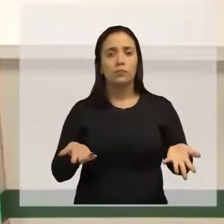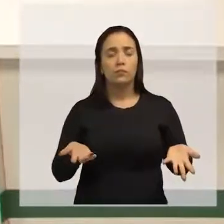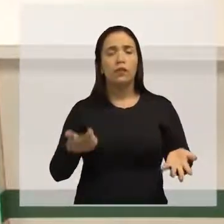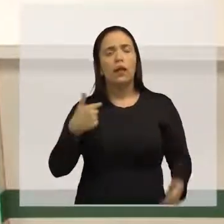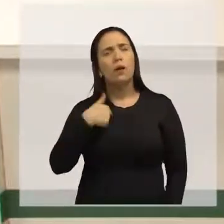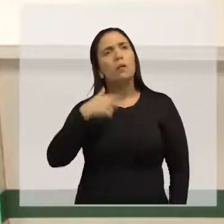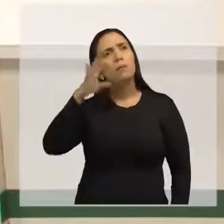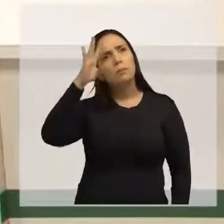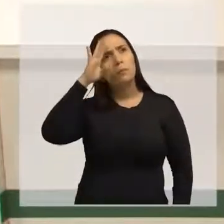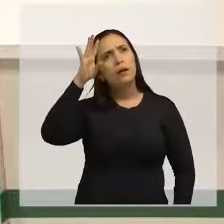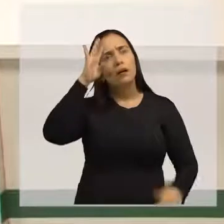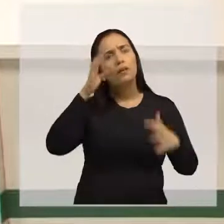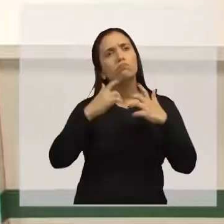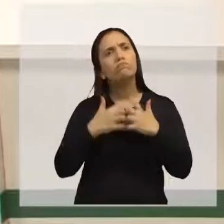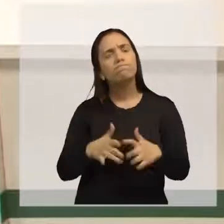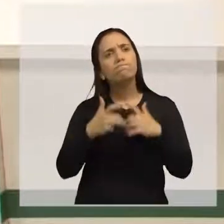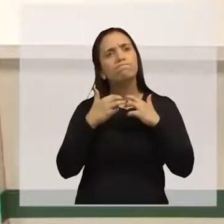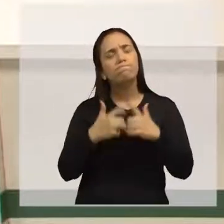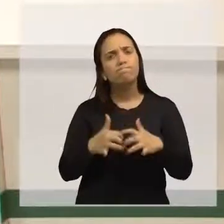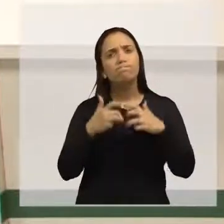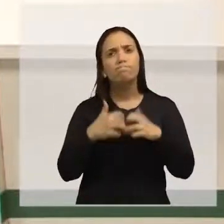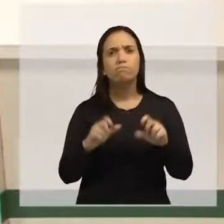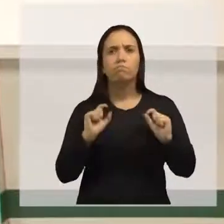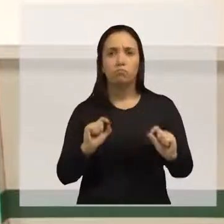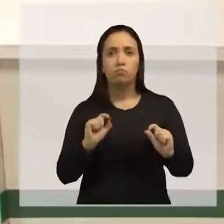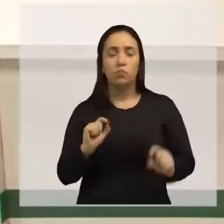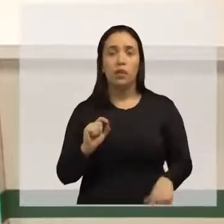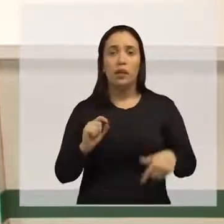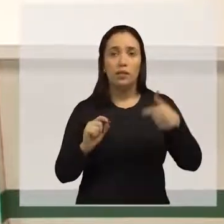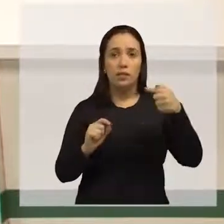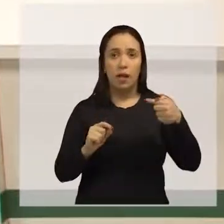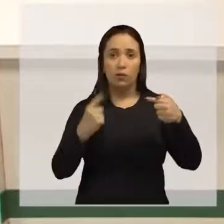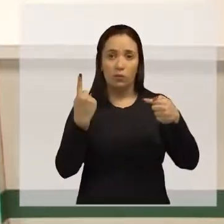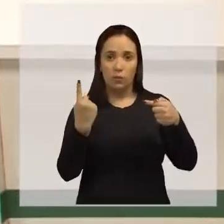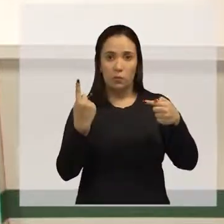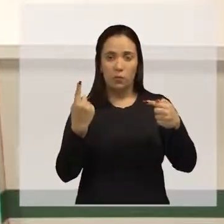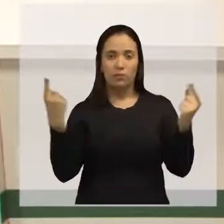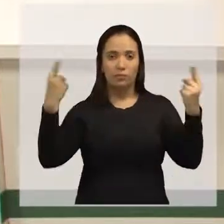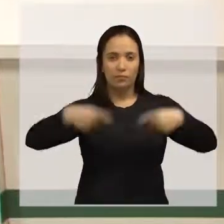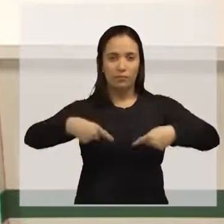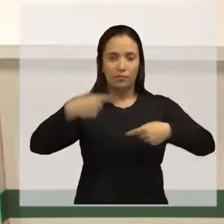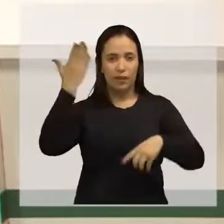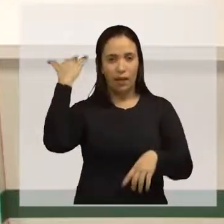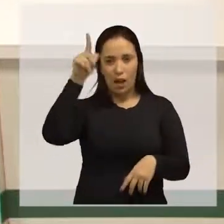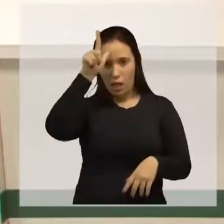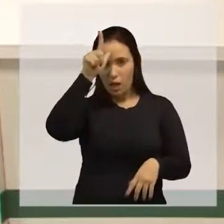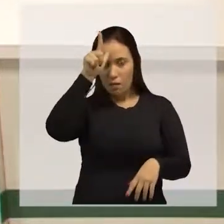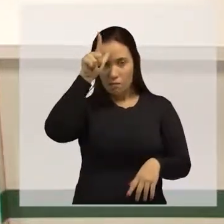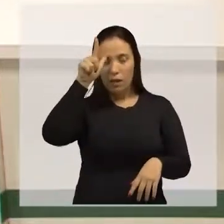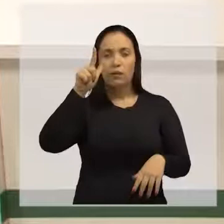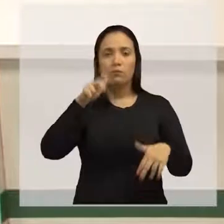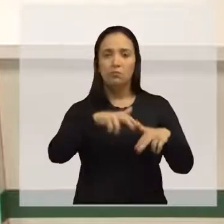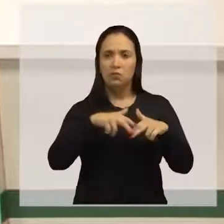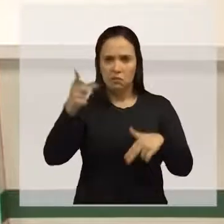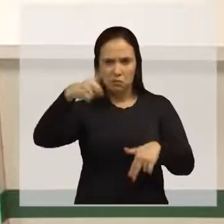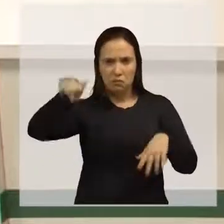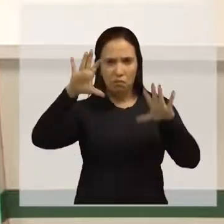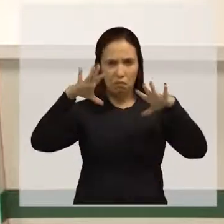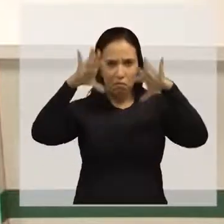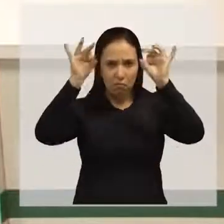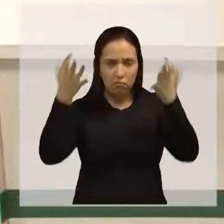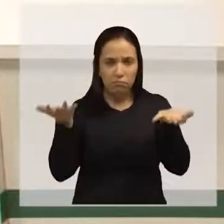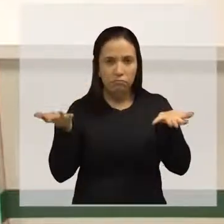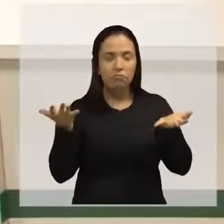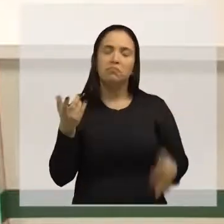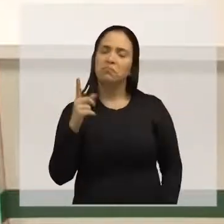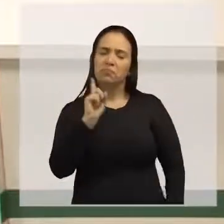eu fico pensando, Luiz, é o seguinte. O 7-1 acho que foi determinante nisso, né? Não, eu